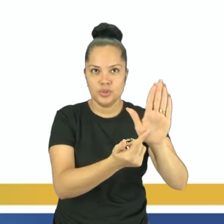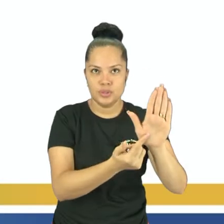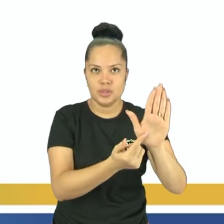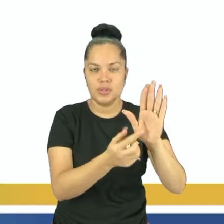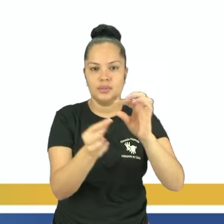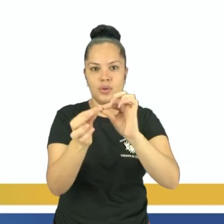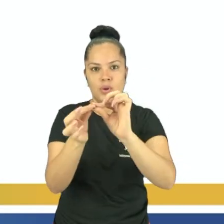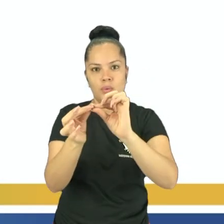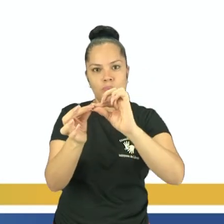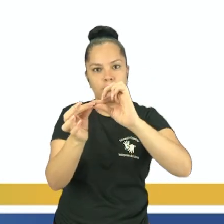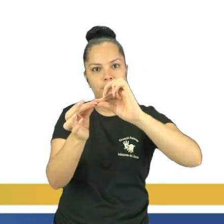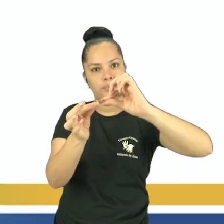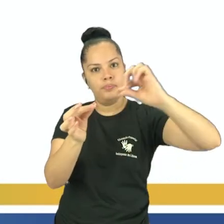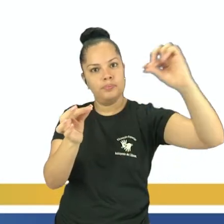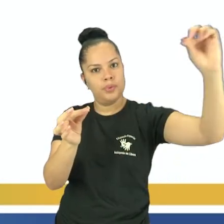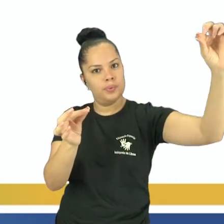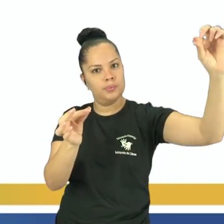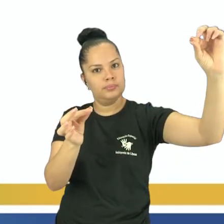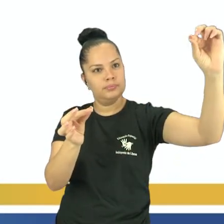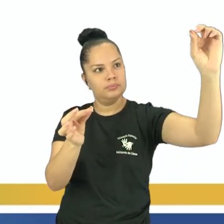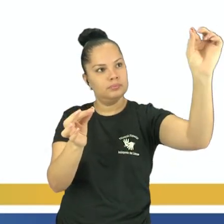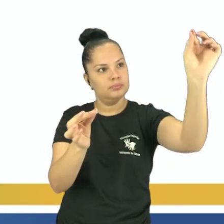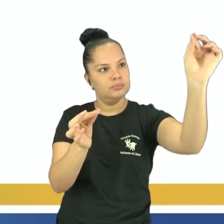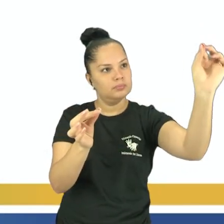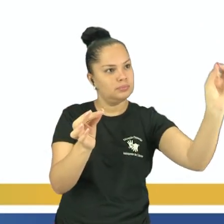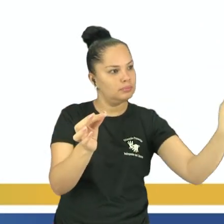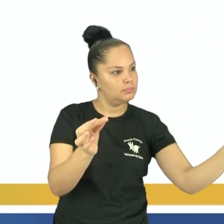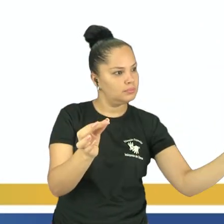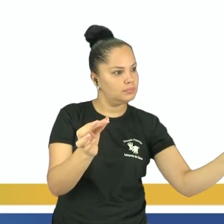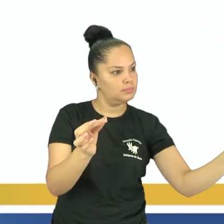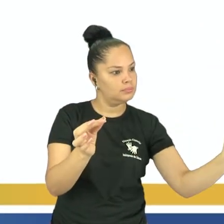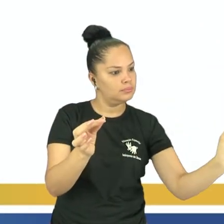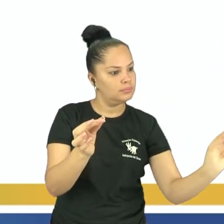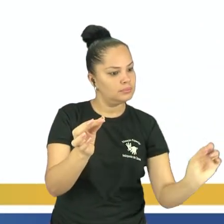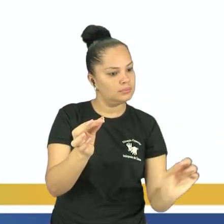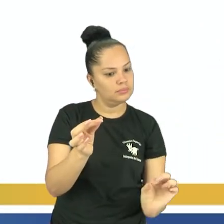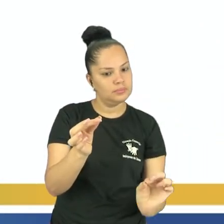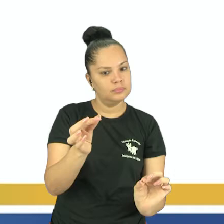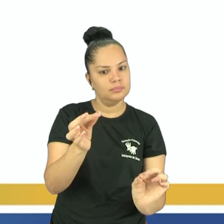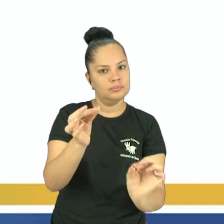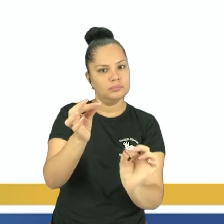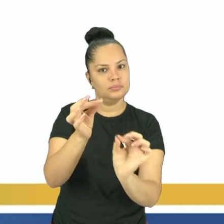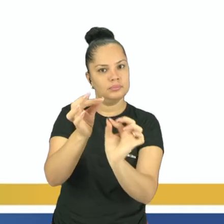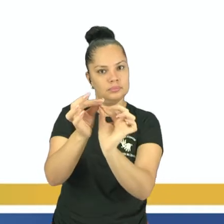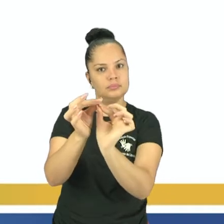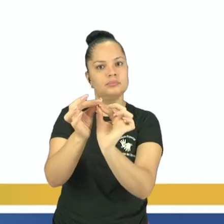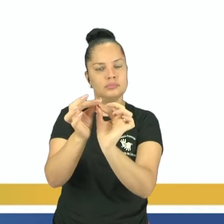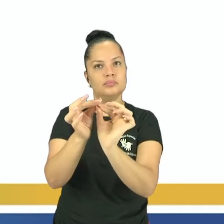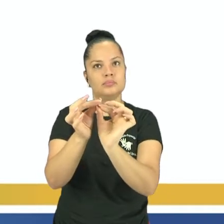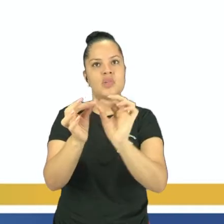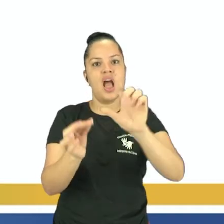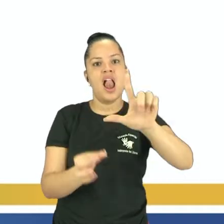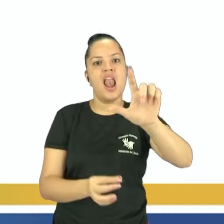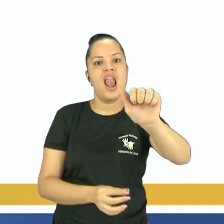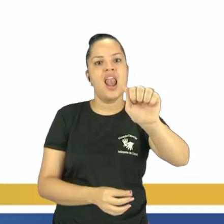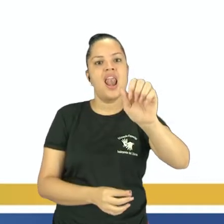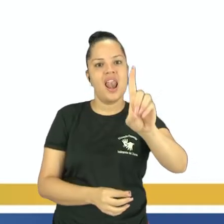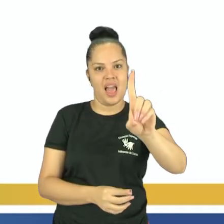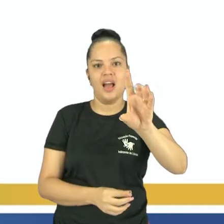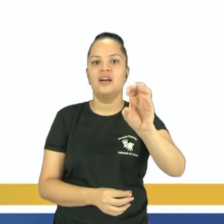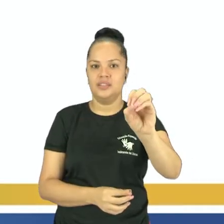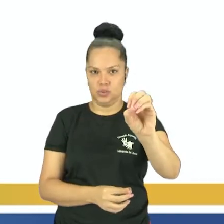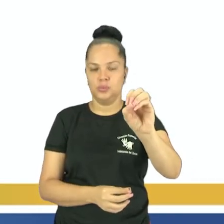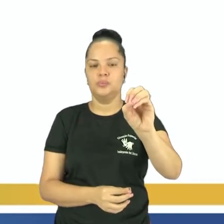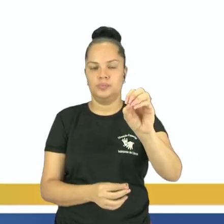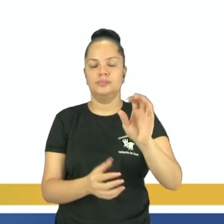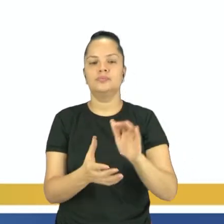Vai corresponder a cada segmento de reta, né? Esse segmento de reta que vai unir esses vértices consecutivos, né? Os vértices